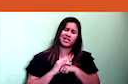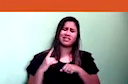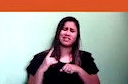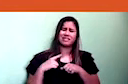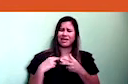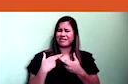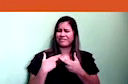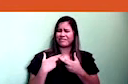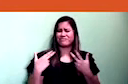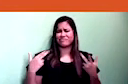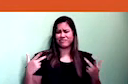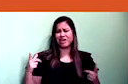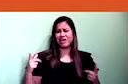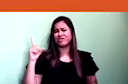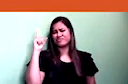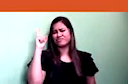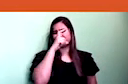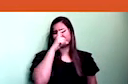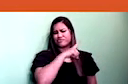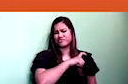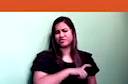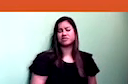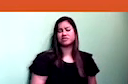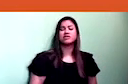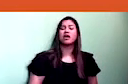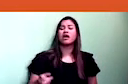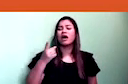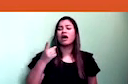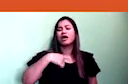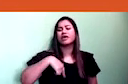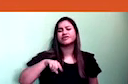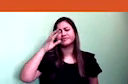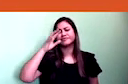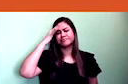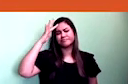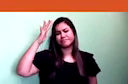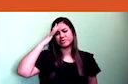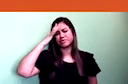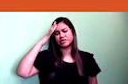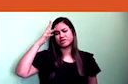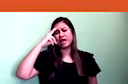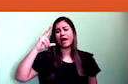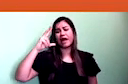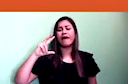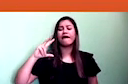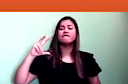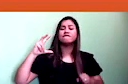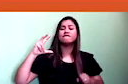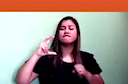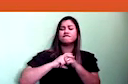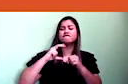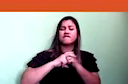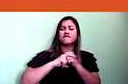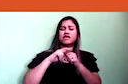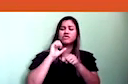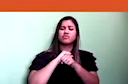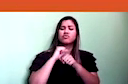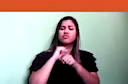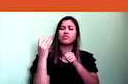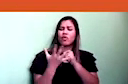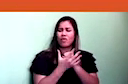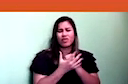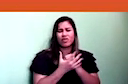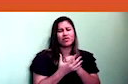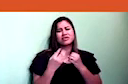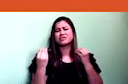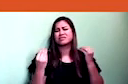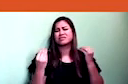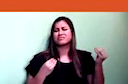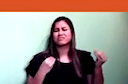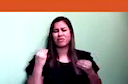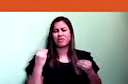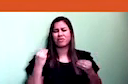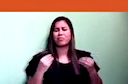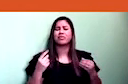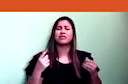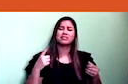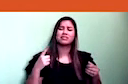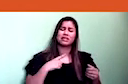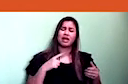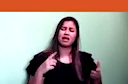dificuldades, né? Se a gente pensar o quanto esse vírus trouxe para a nossa sociedade, nós temos desde o